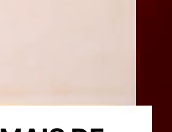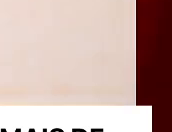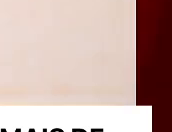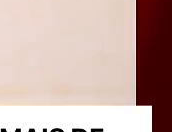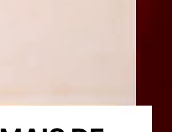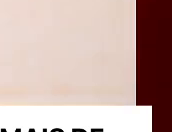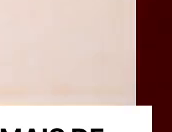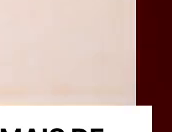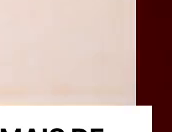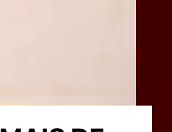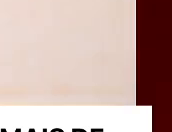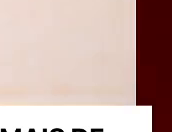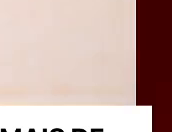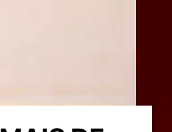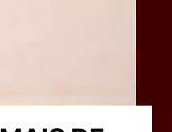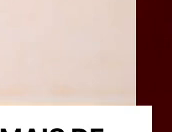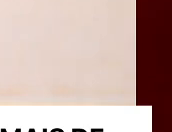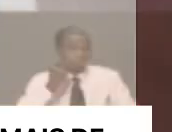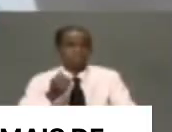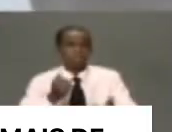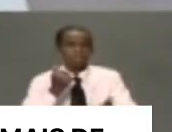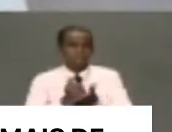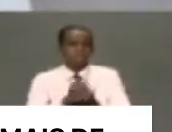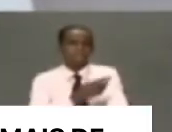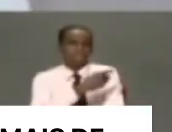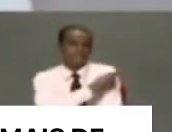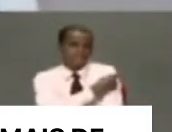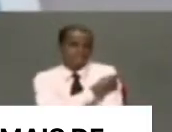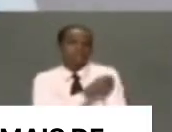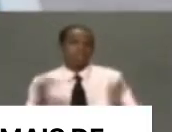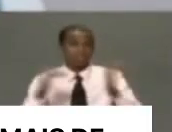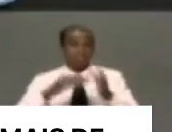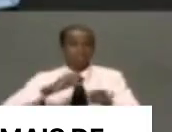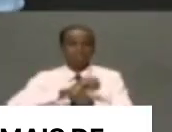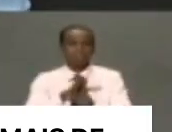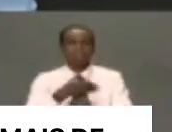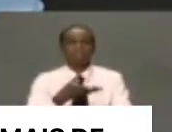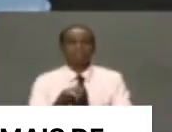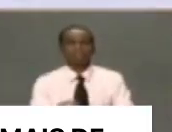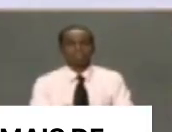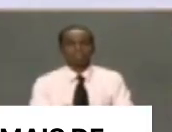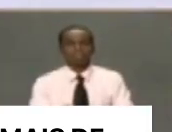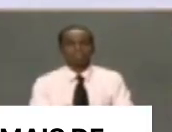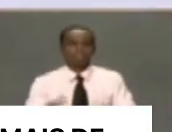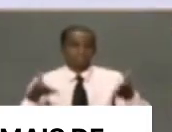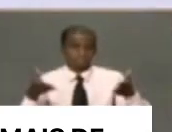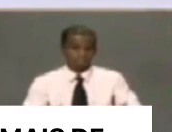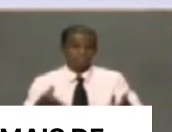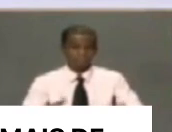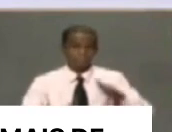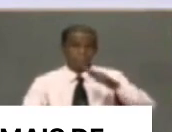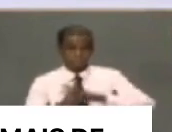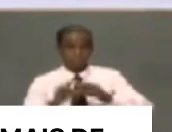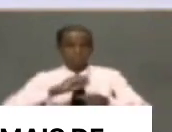160 milhões de dólares para combater a pobreza o foco do economia ter afetado negativamente os recursos